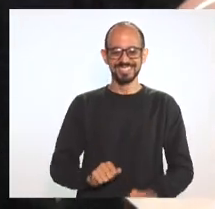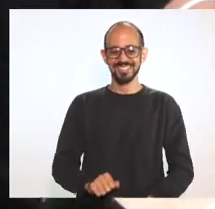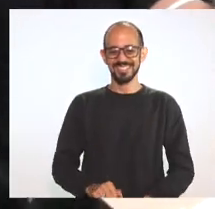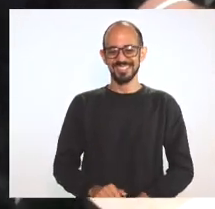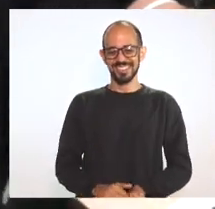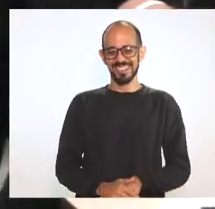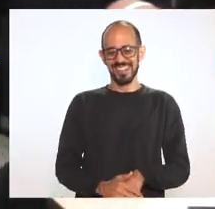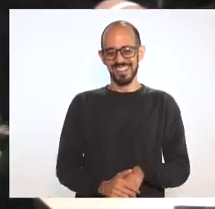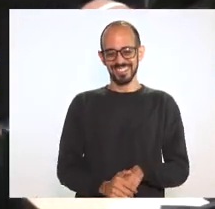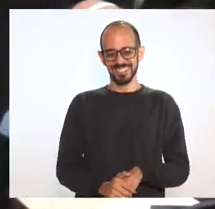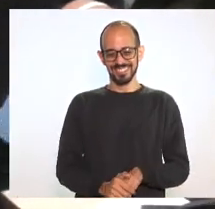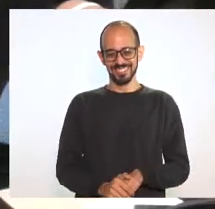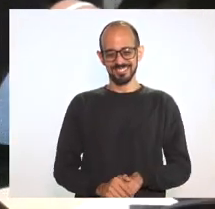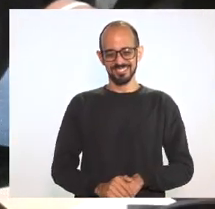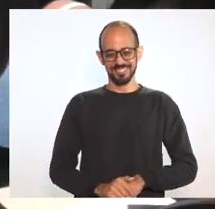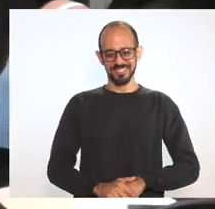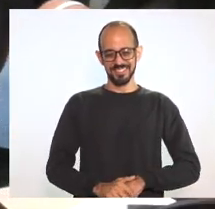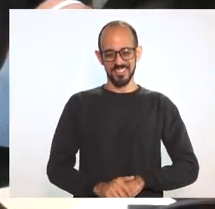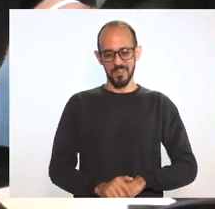Aí.